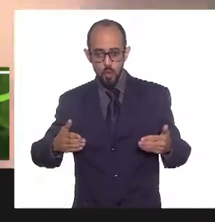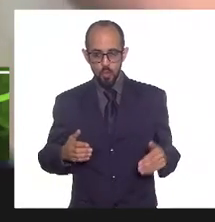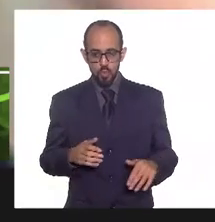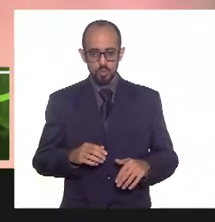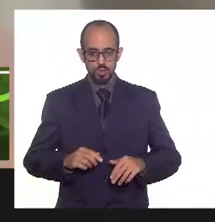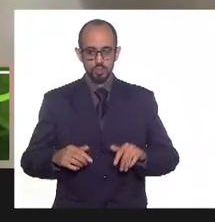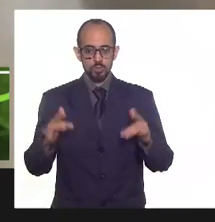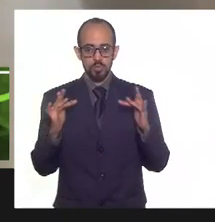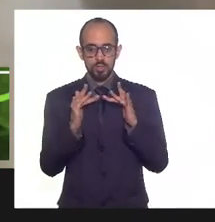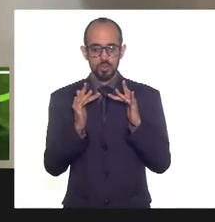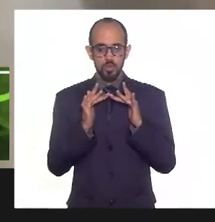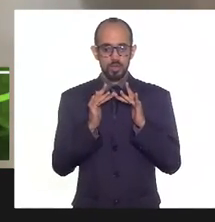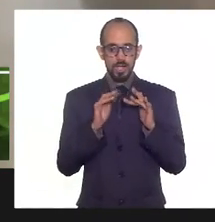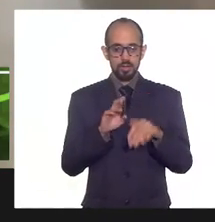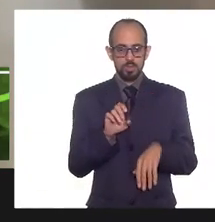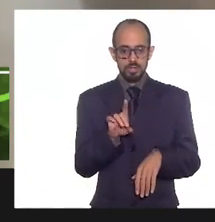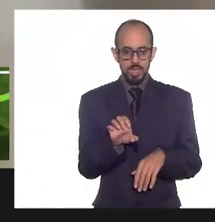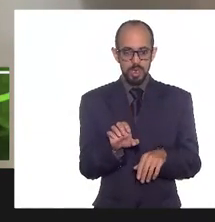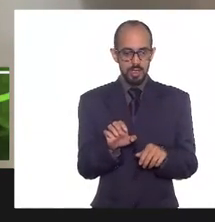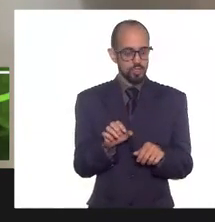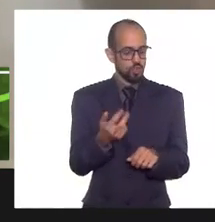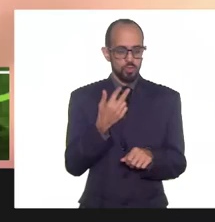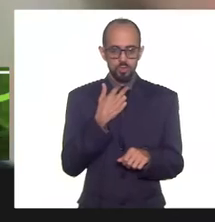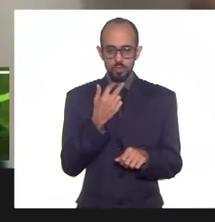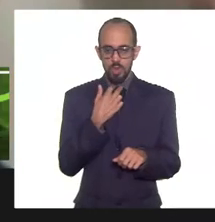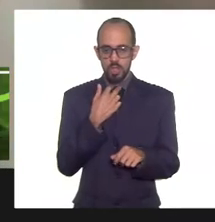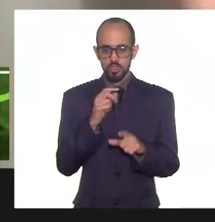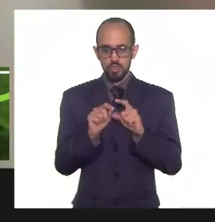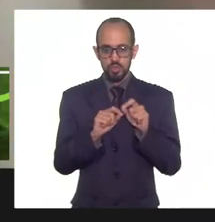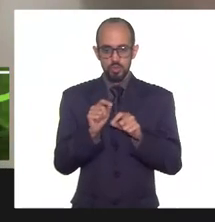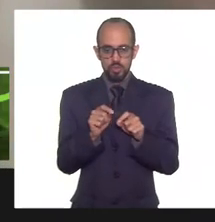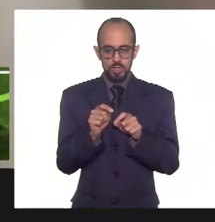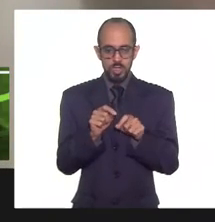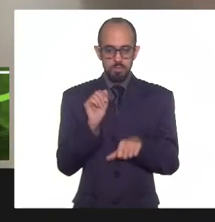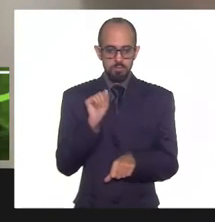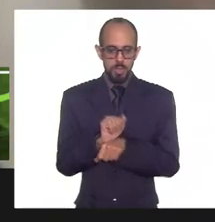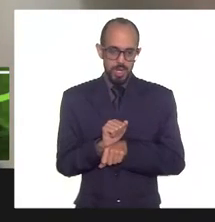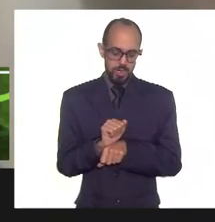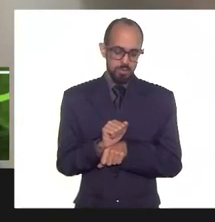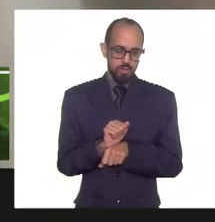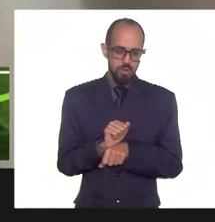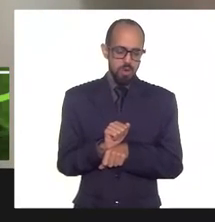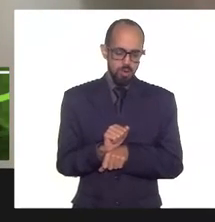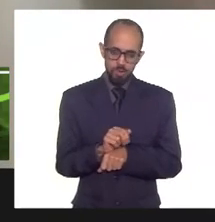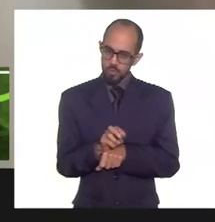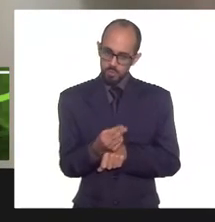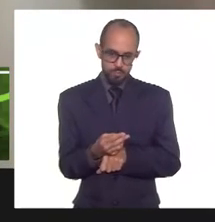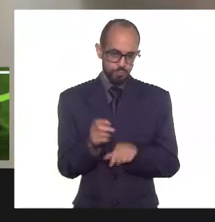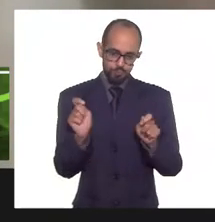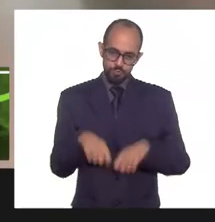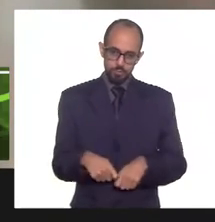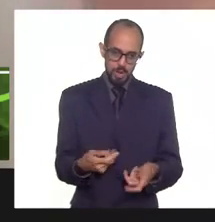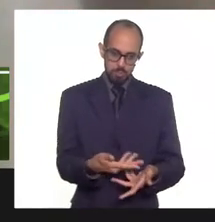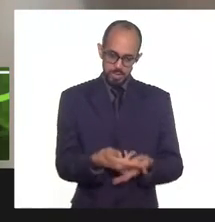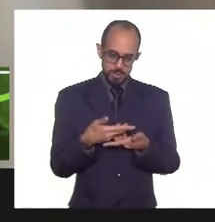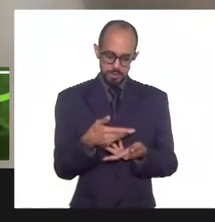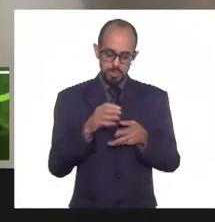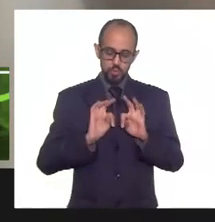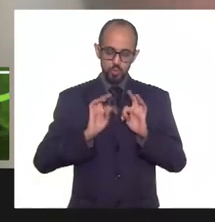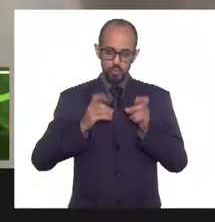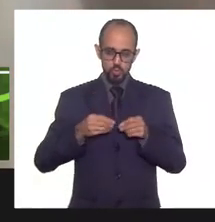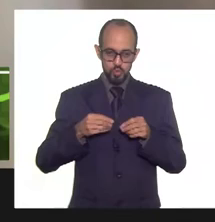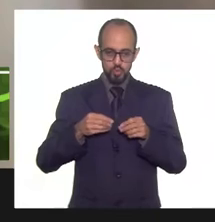essa rede não pode mexer muito com ela se ela sai do país e não temos como atender tudo as coisas ficam